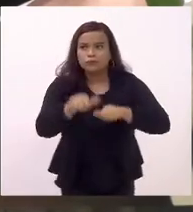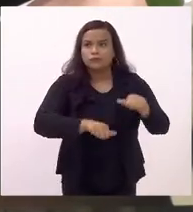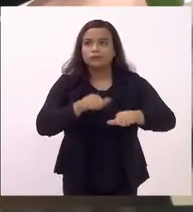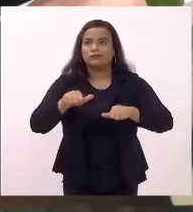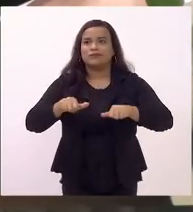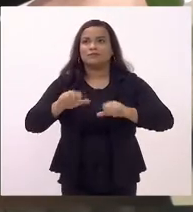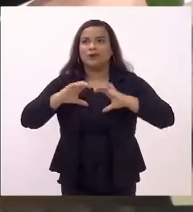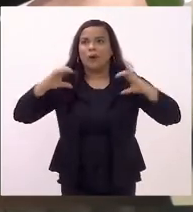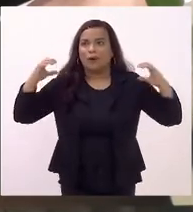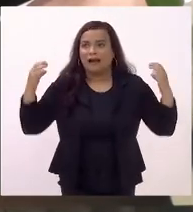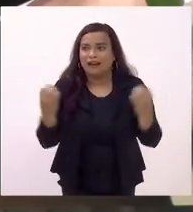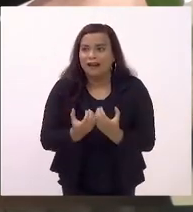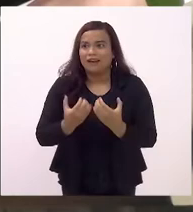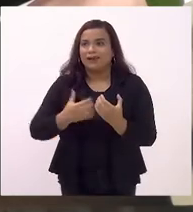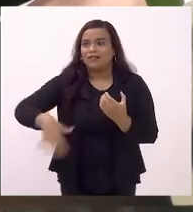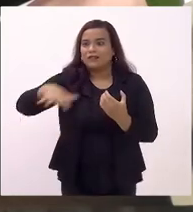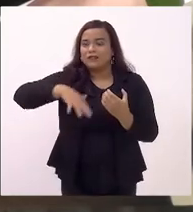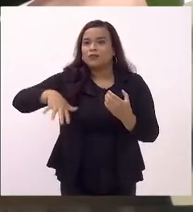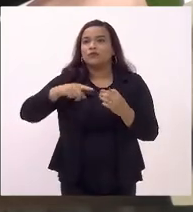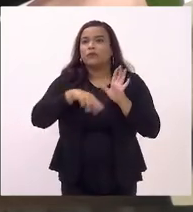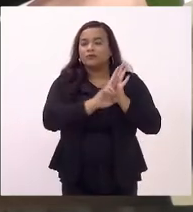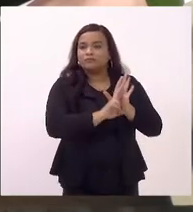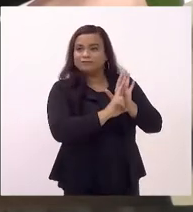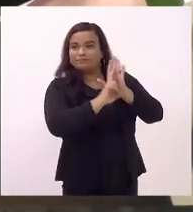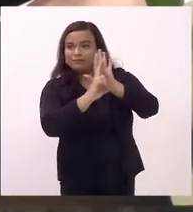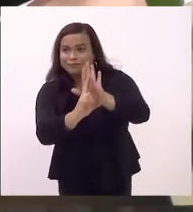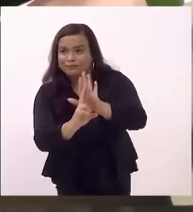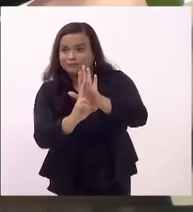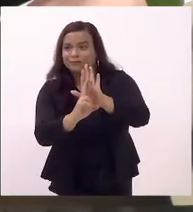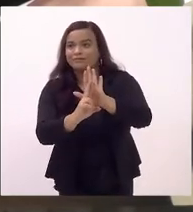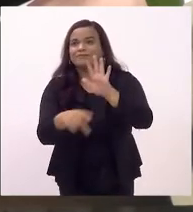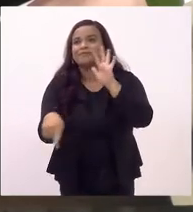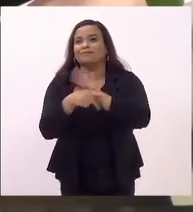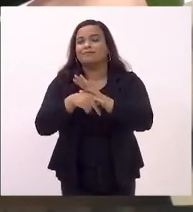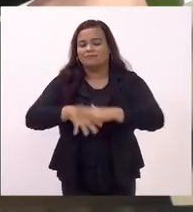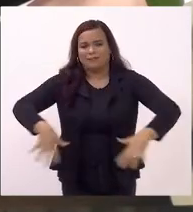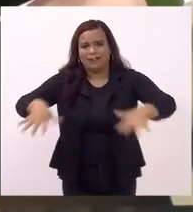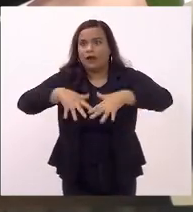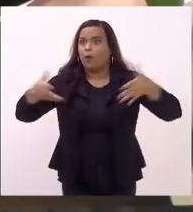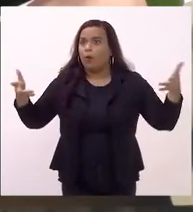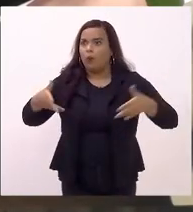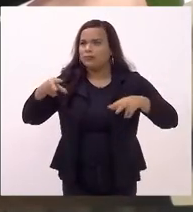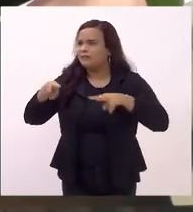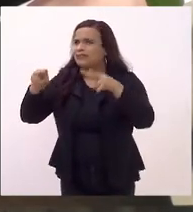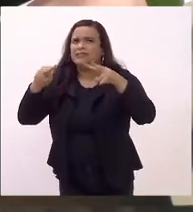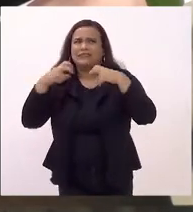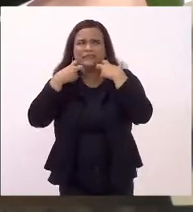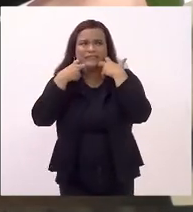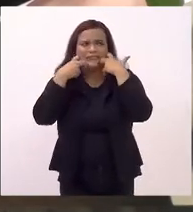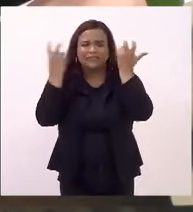Congresso, modificar a representação naquele Senado que hoje nos envergonha,